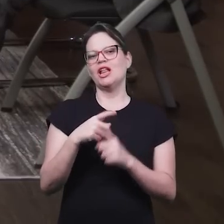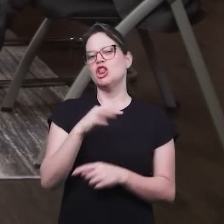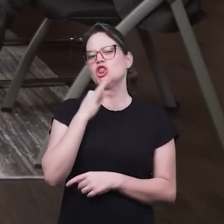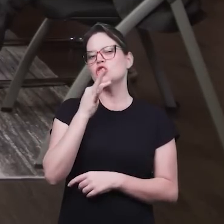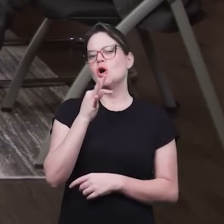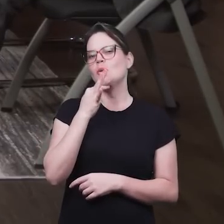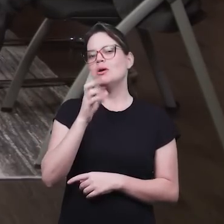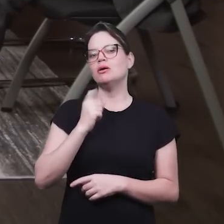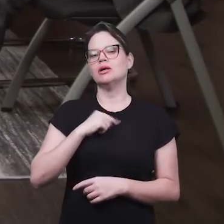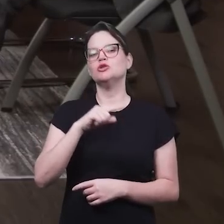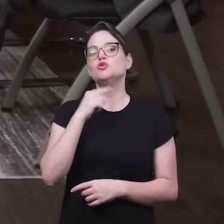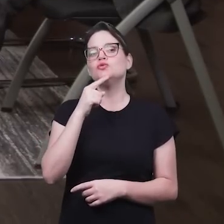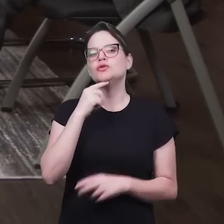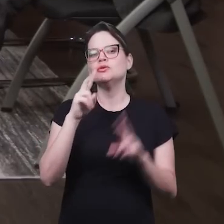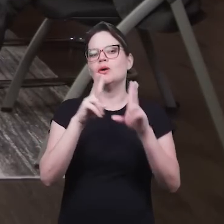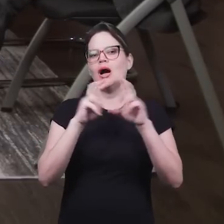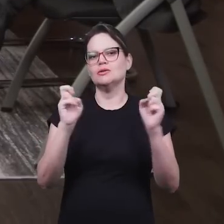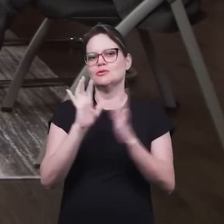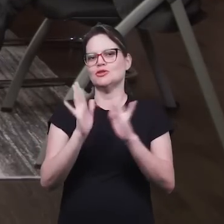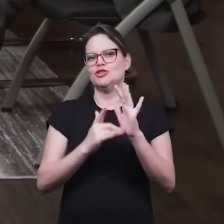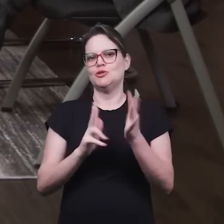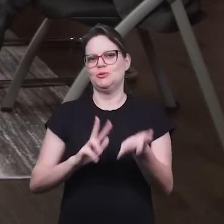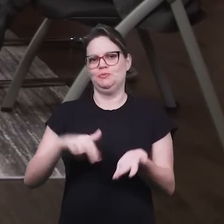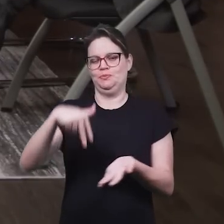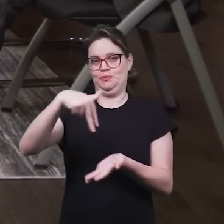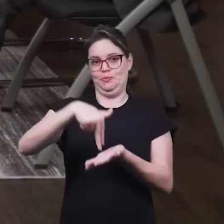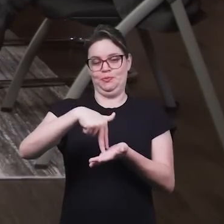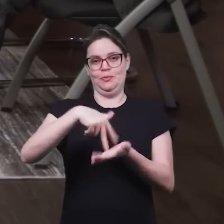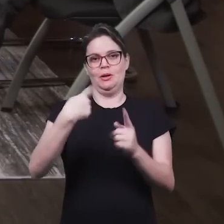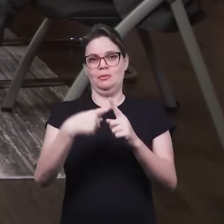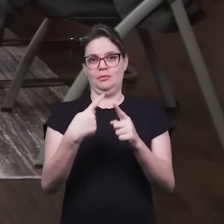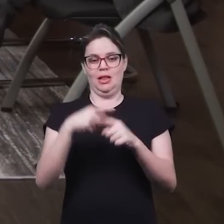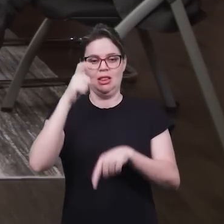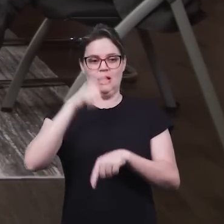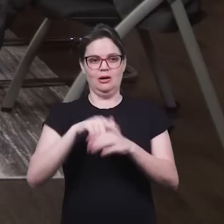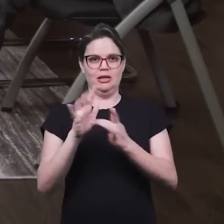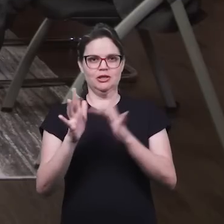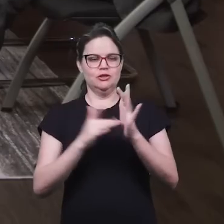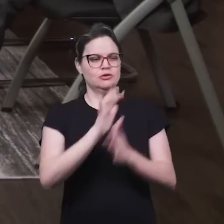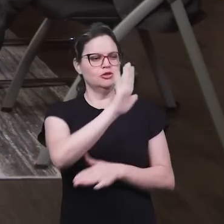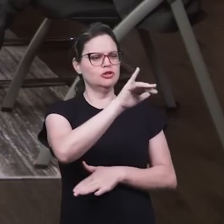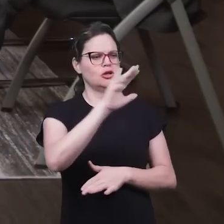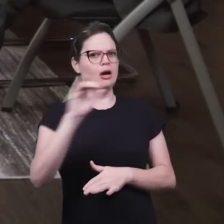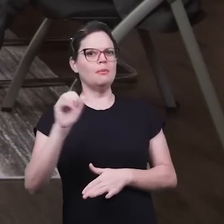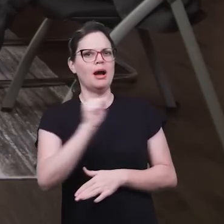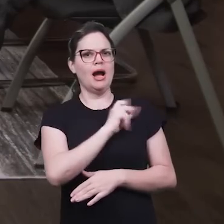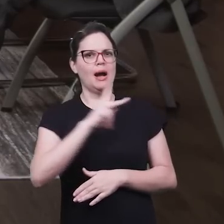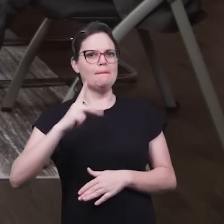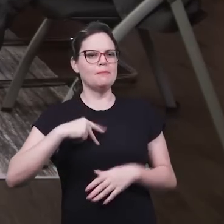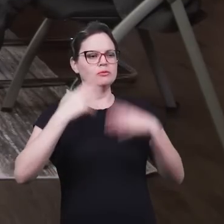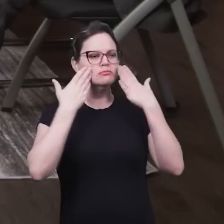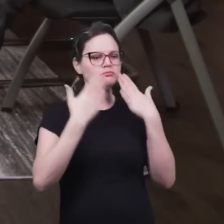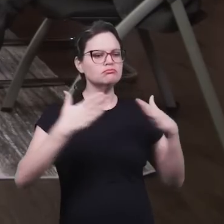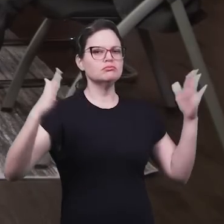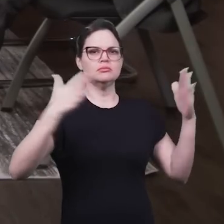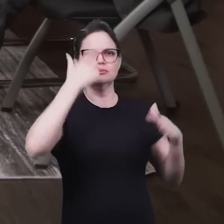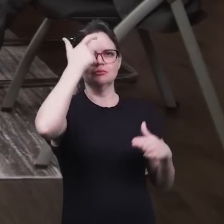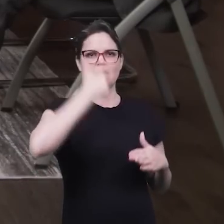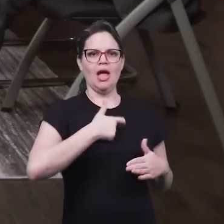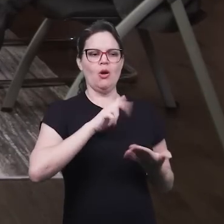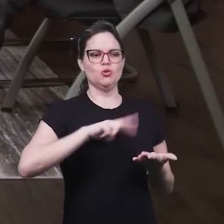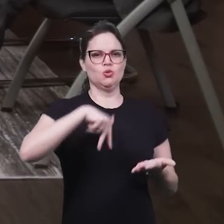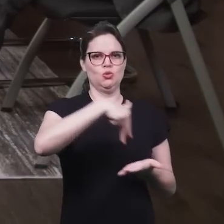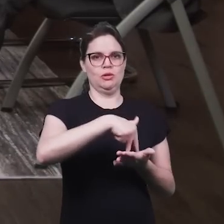de não crer na ressurreição. Por quê? Porque quando Jesus se revela aos seus apóstolos, Tomé não estava presente no